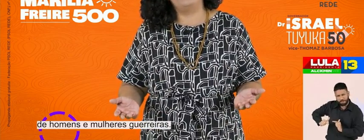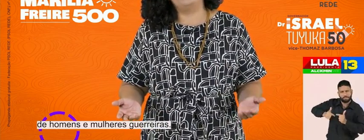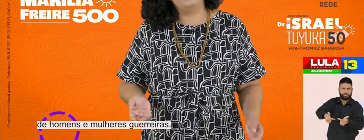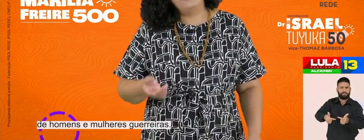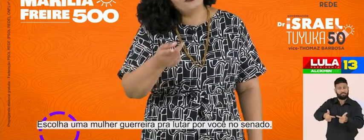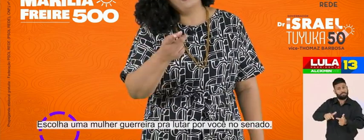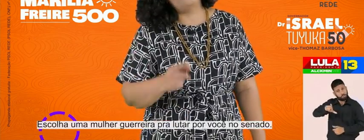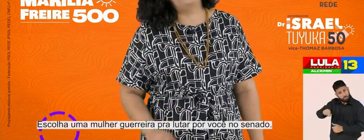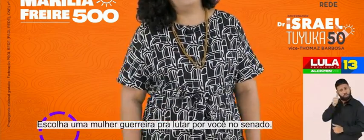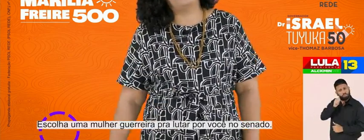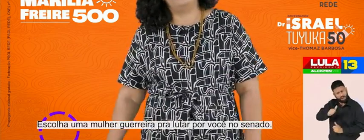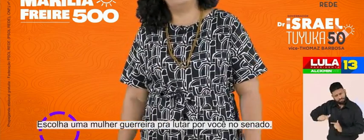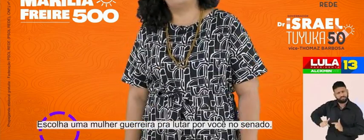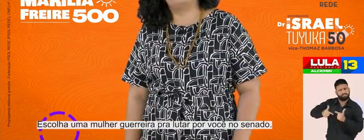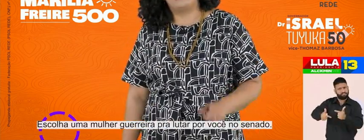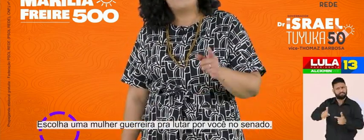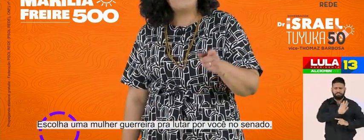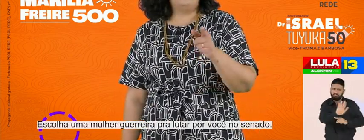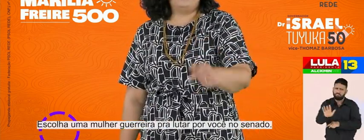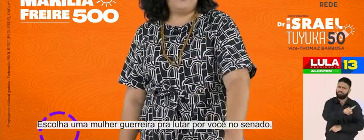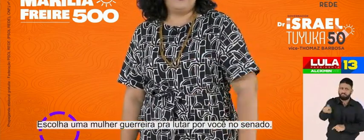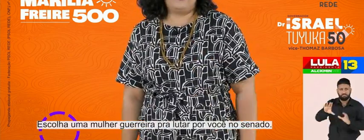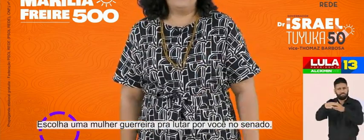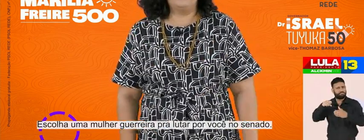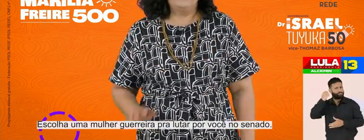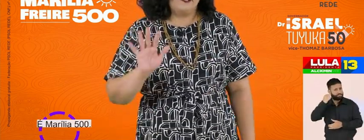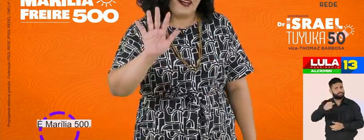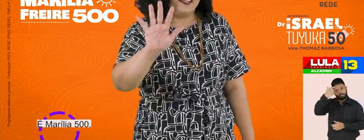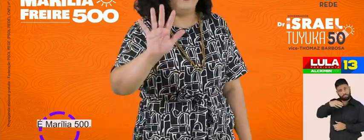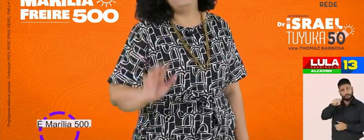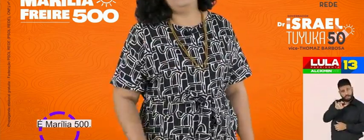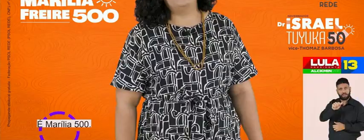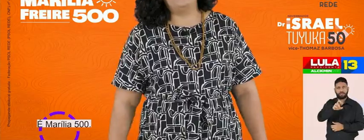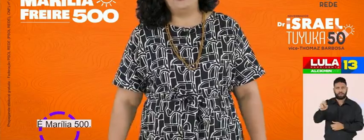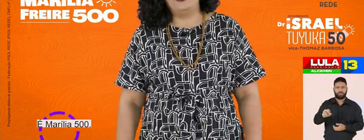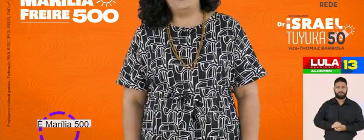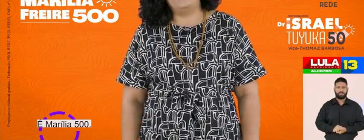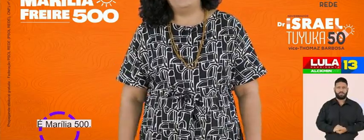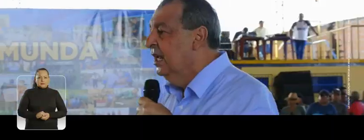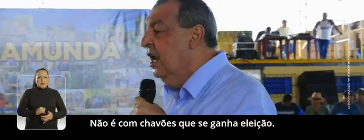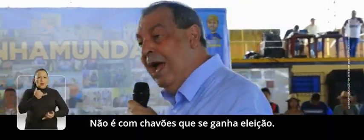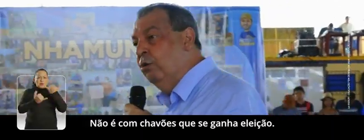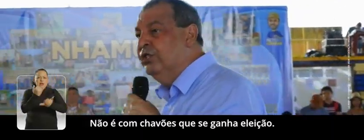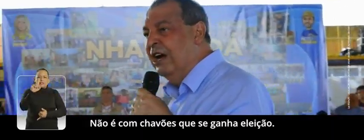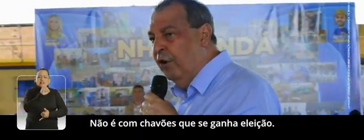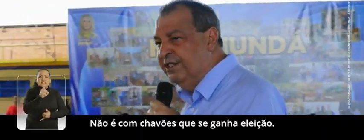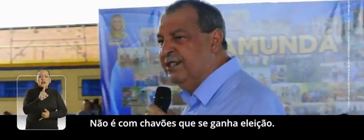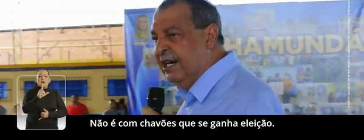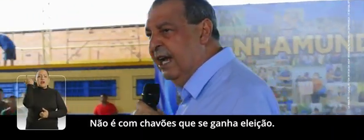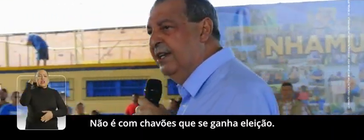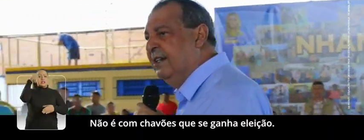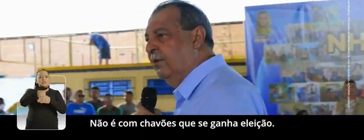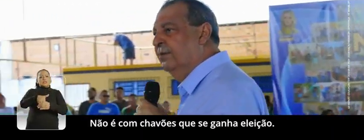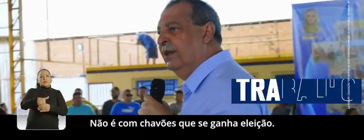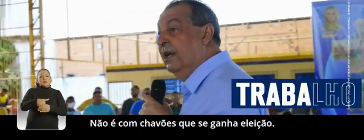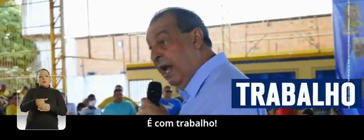guerreiras. Escolha uma mulher guerreira para lutar por você no Senado. É Marília 500. Não é com chavões que se